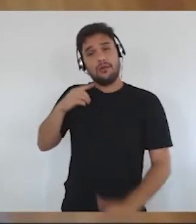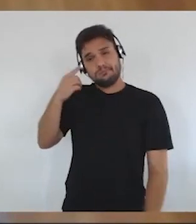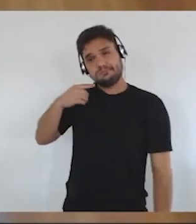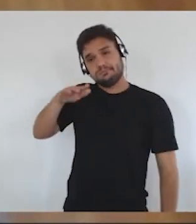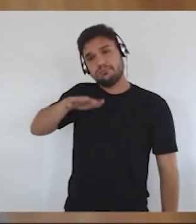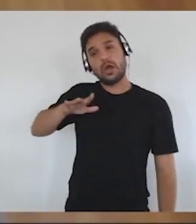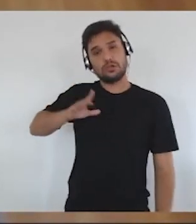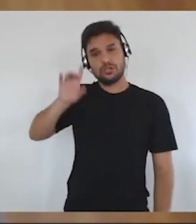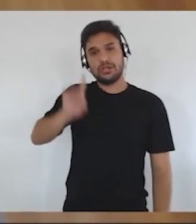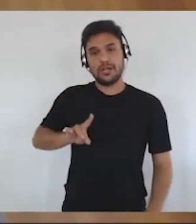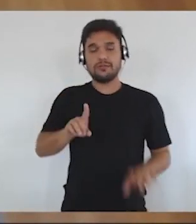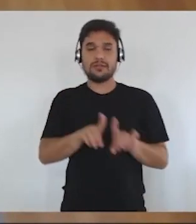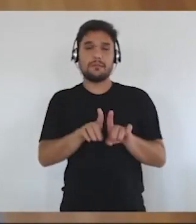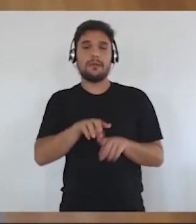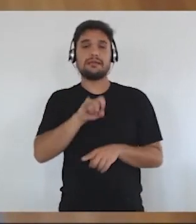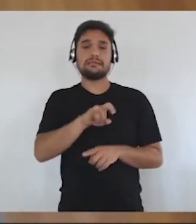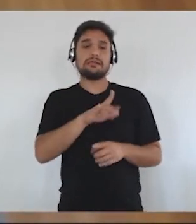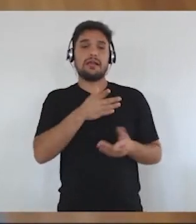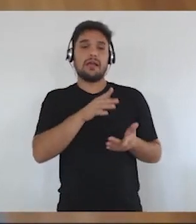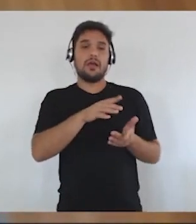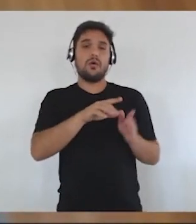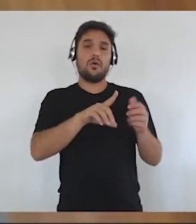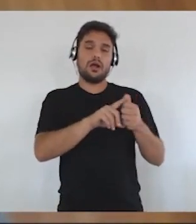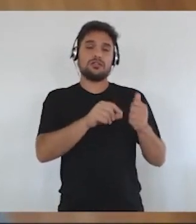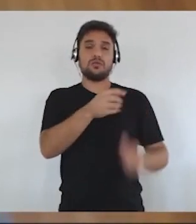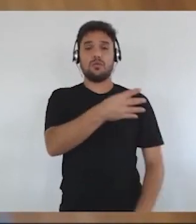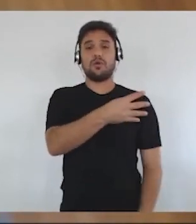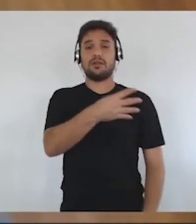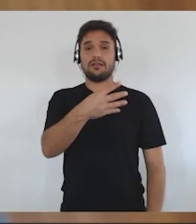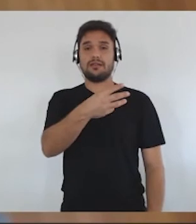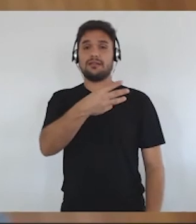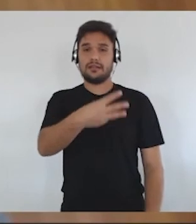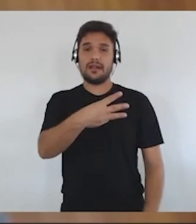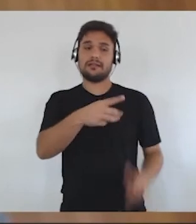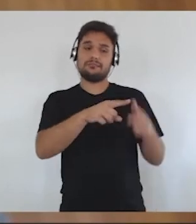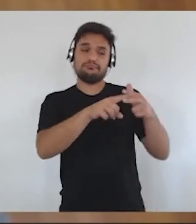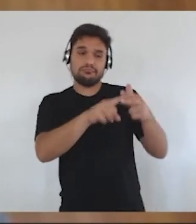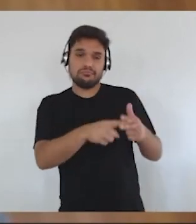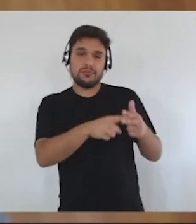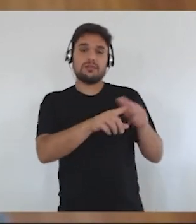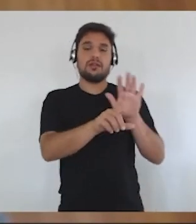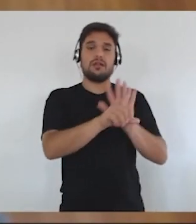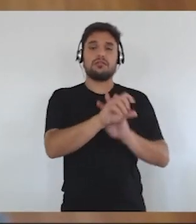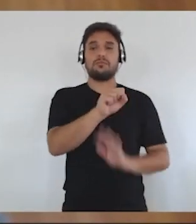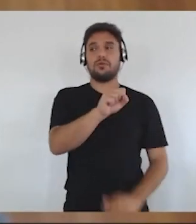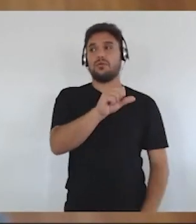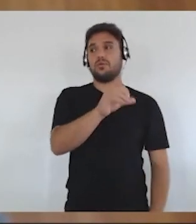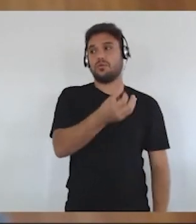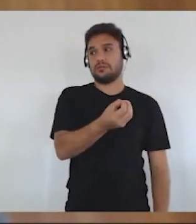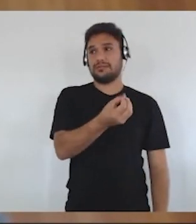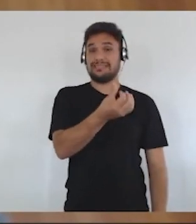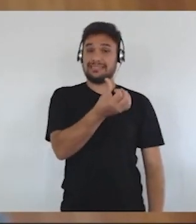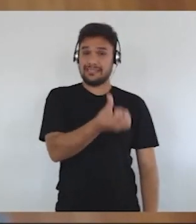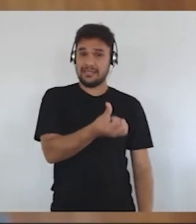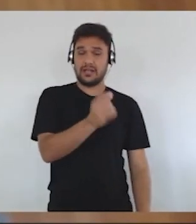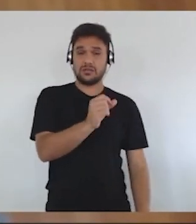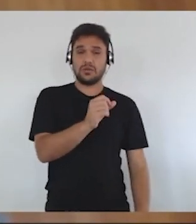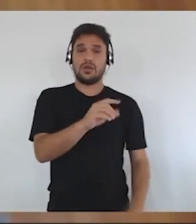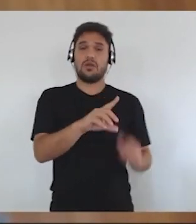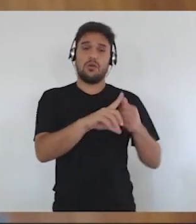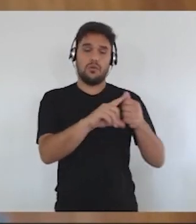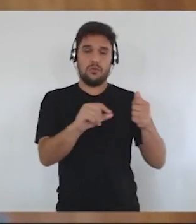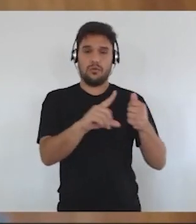e a grande novidade, quando edita no artigo 43 uma alteração na Lei 8.906 para prever o